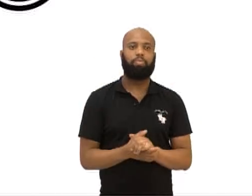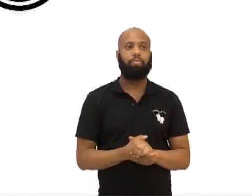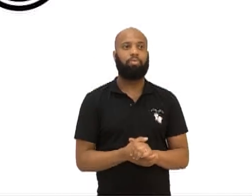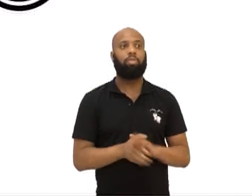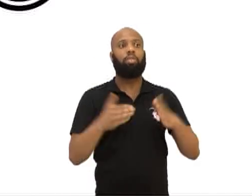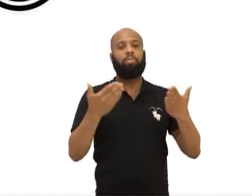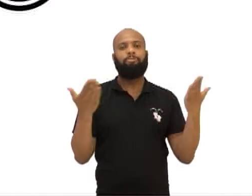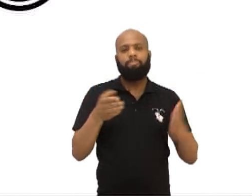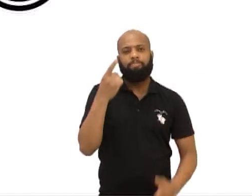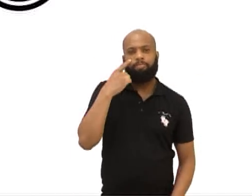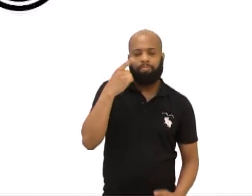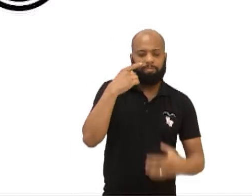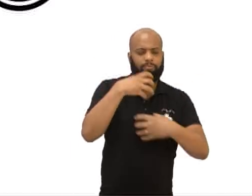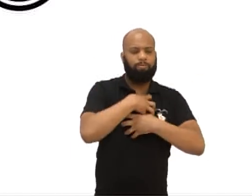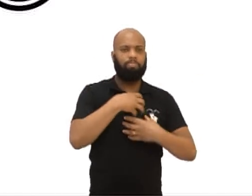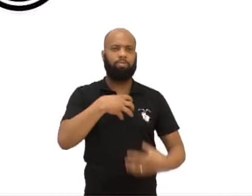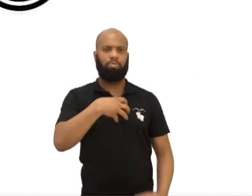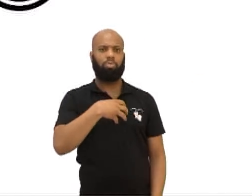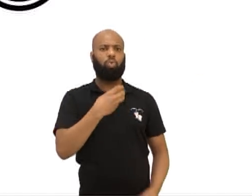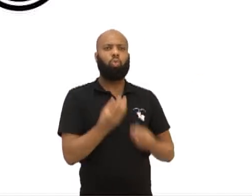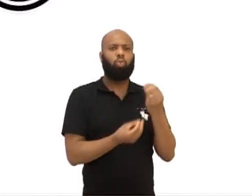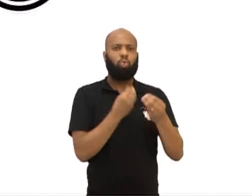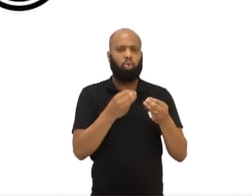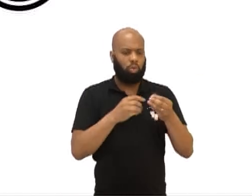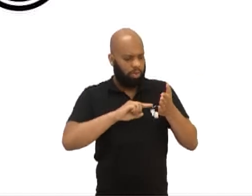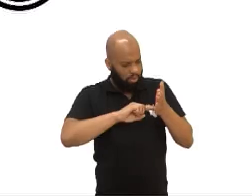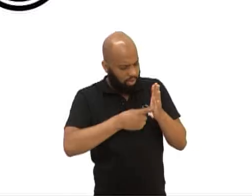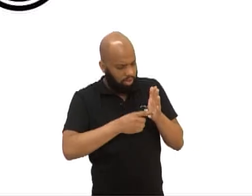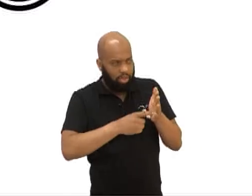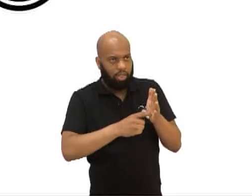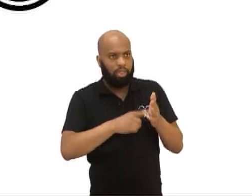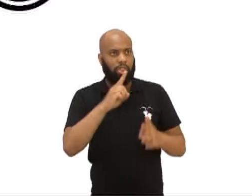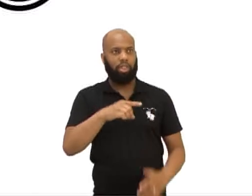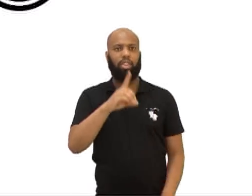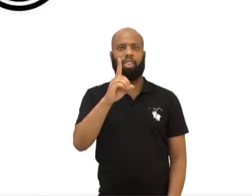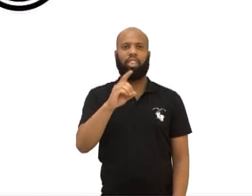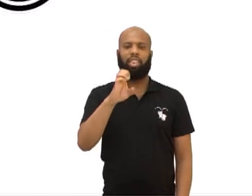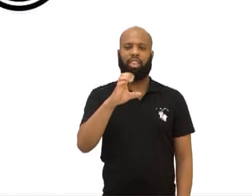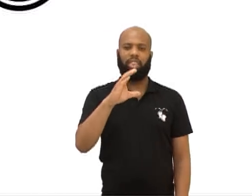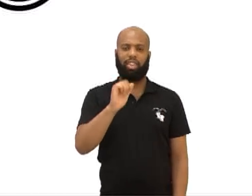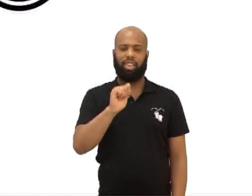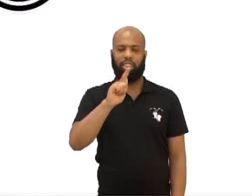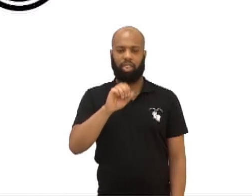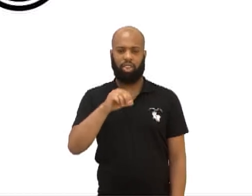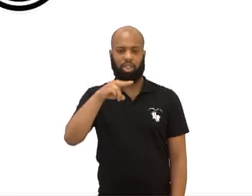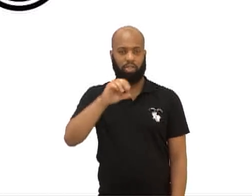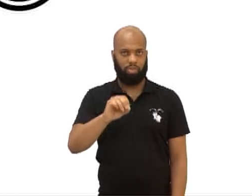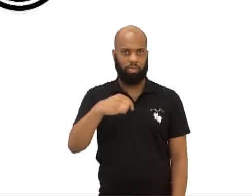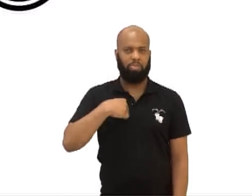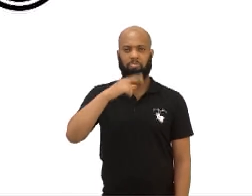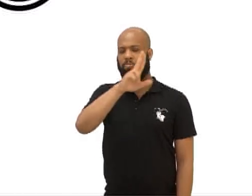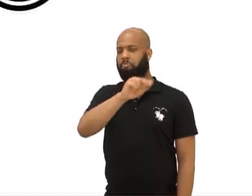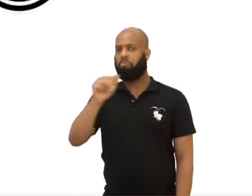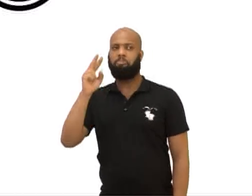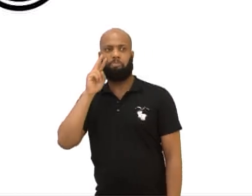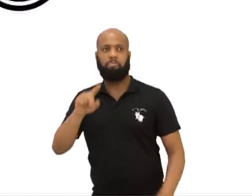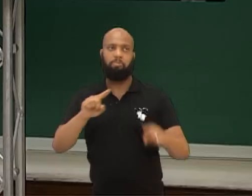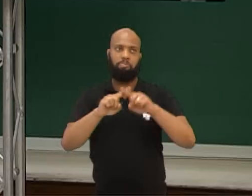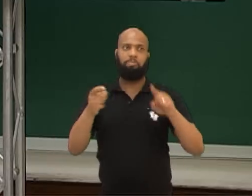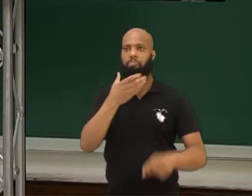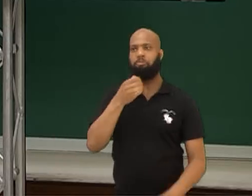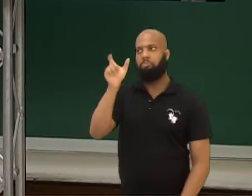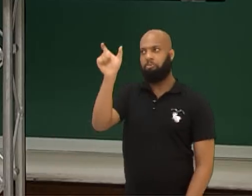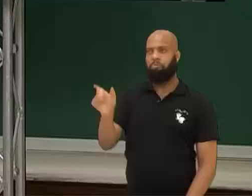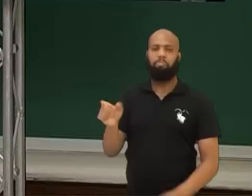está verificando um modelo com cabeça no formato de um decágono regular. Gente, eu nunca vi, mas o Paulo é